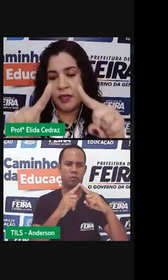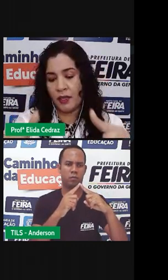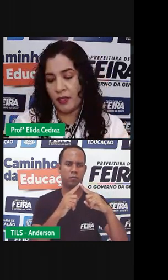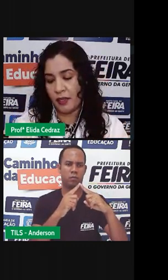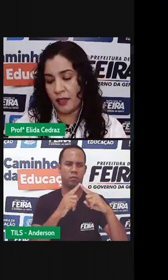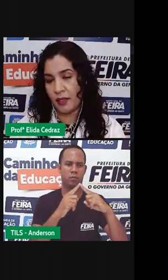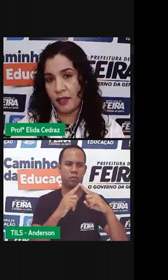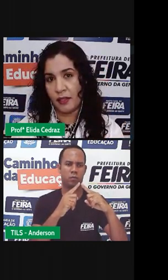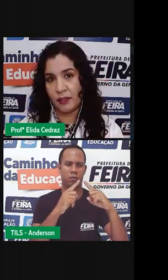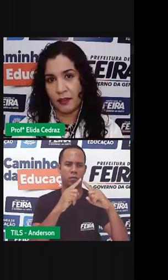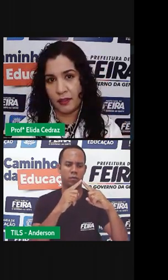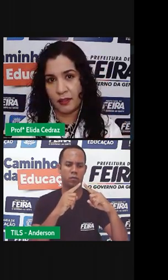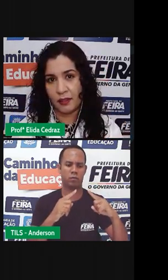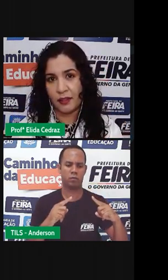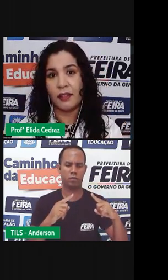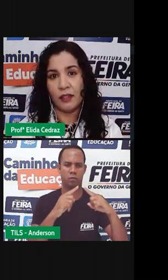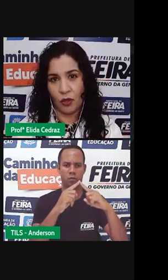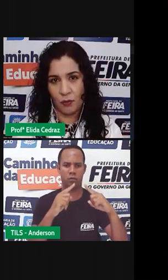pontinha.